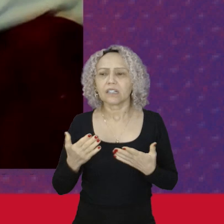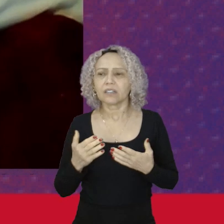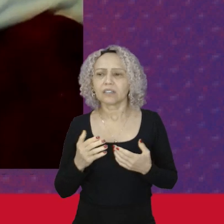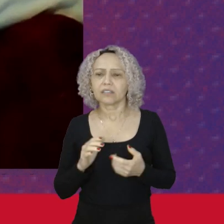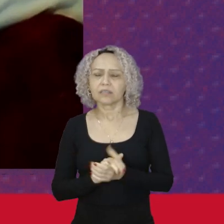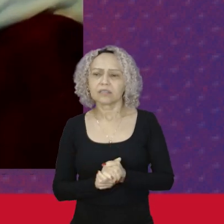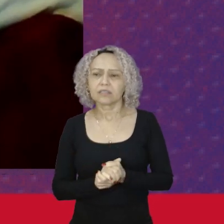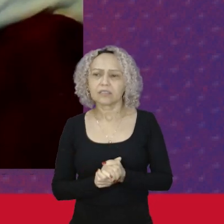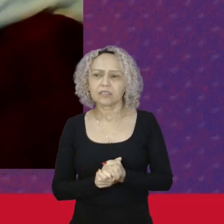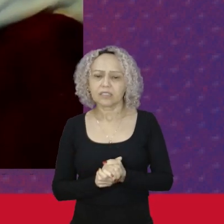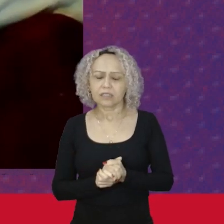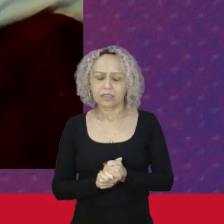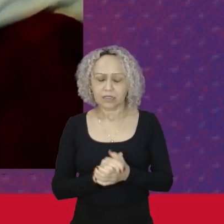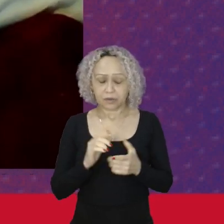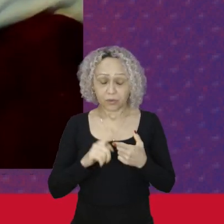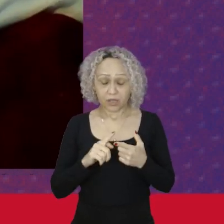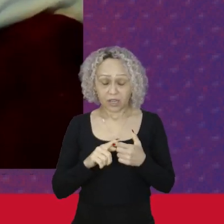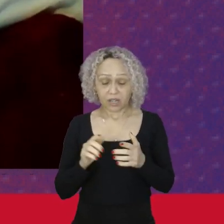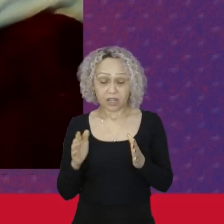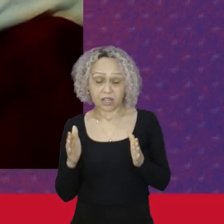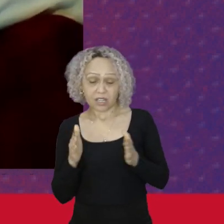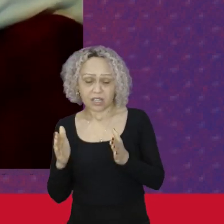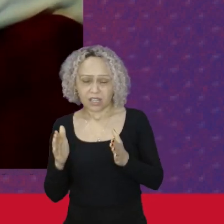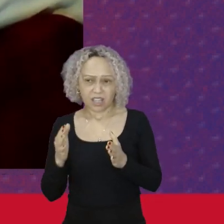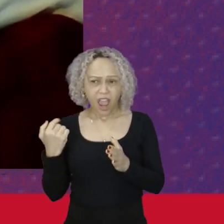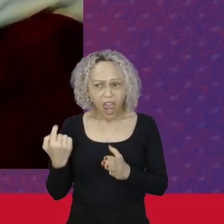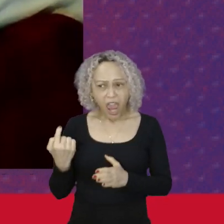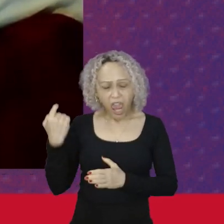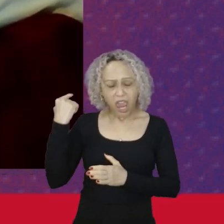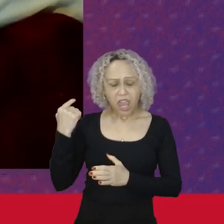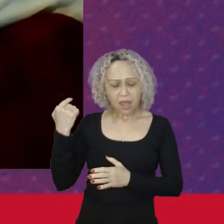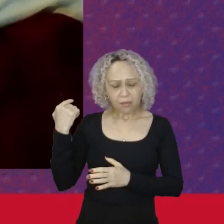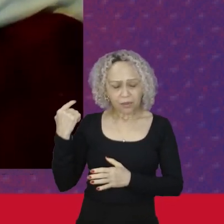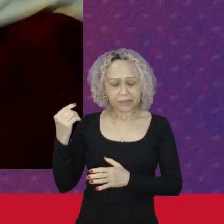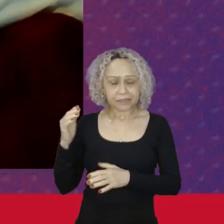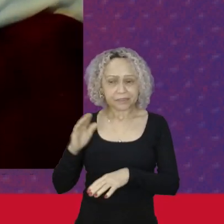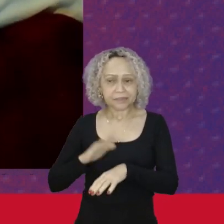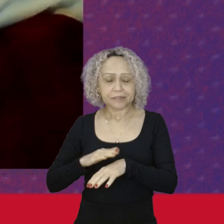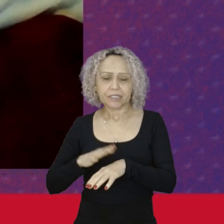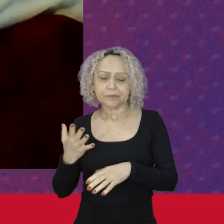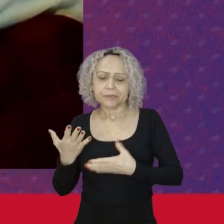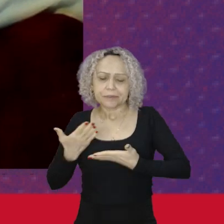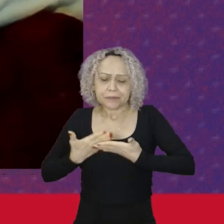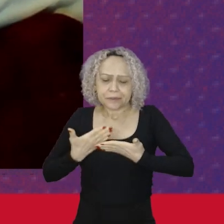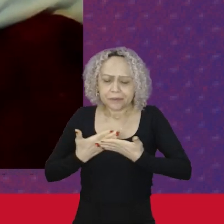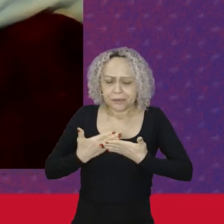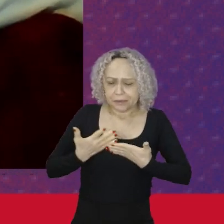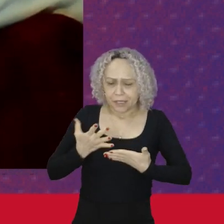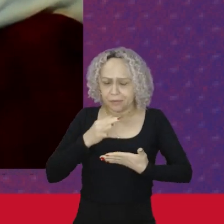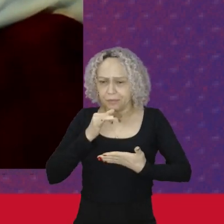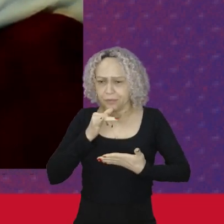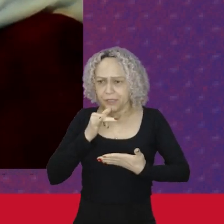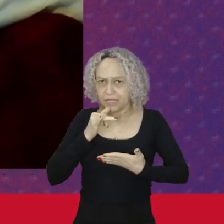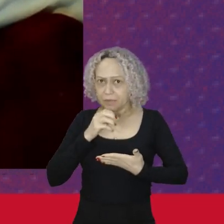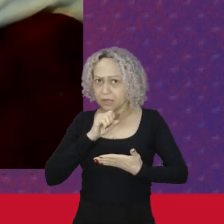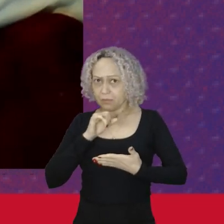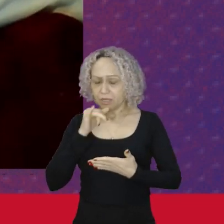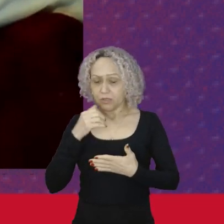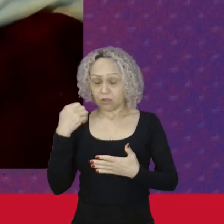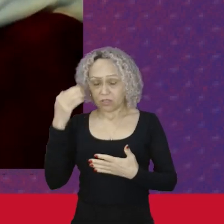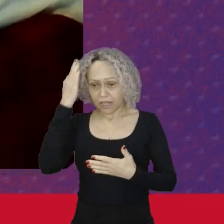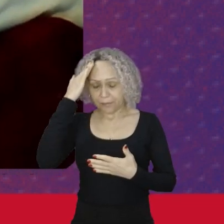inclusive, estudar o interior do corpo, porque isso era visto como uma ofensa, né,